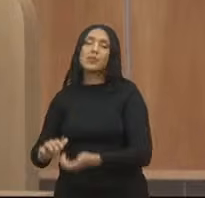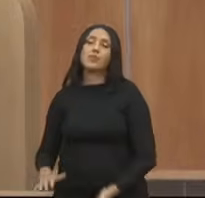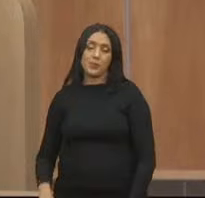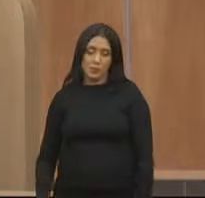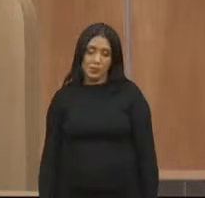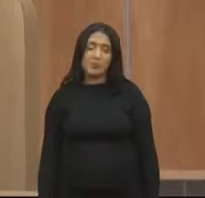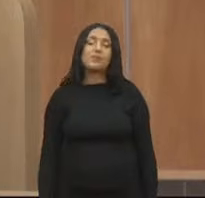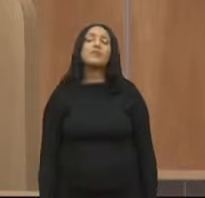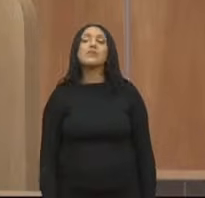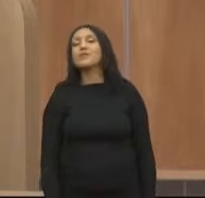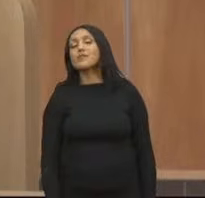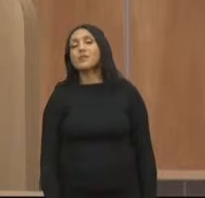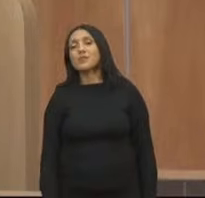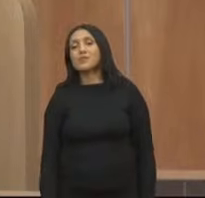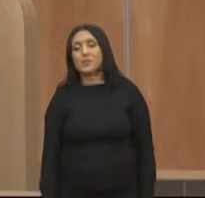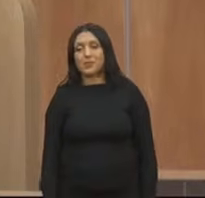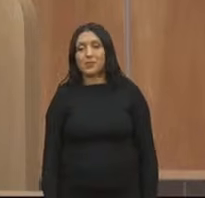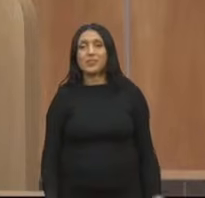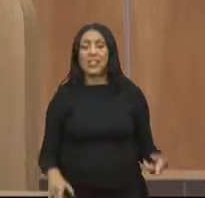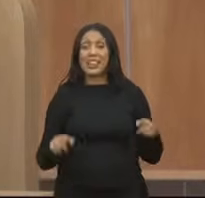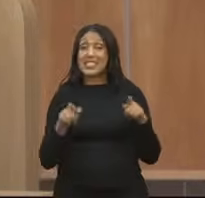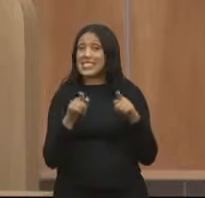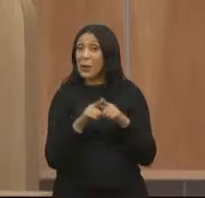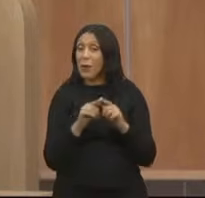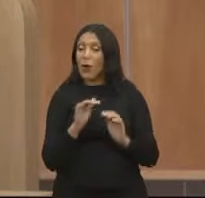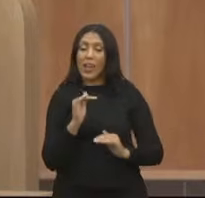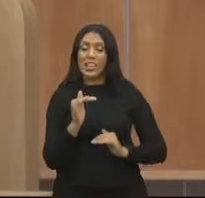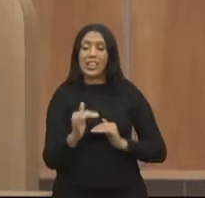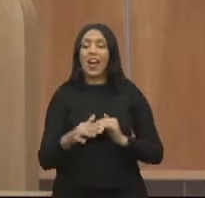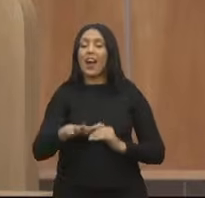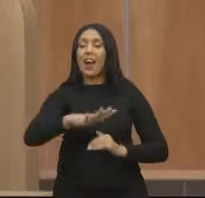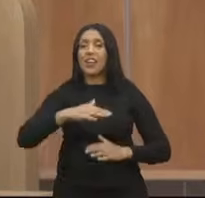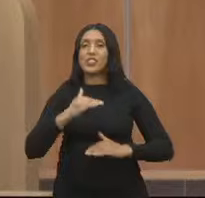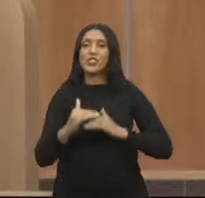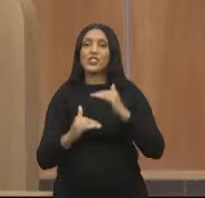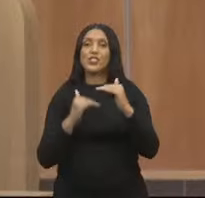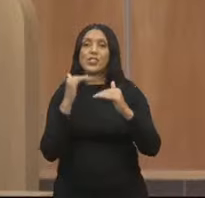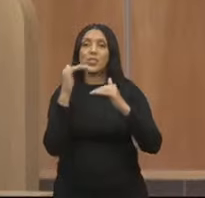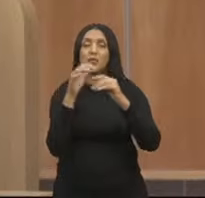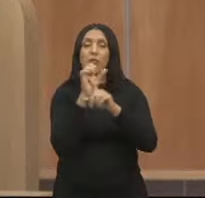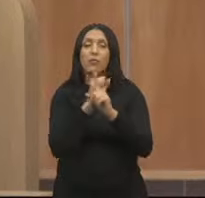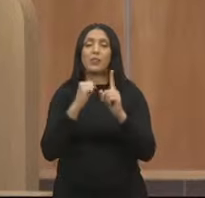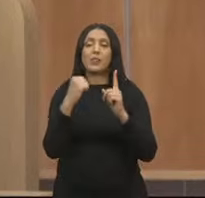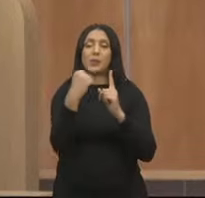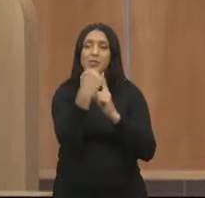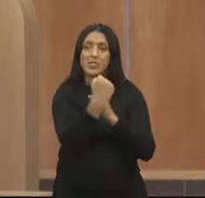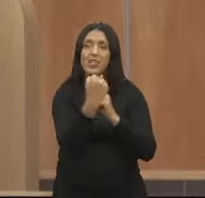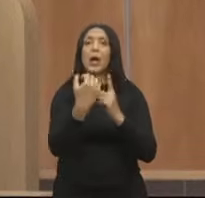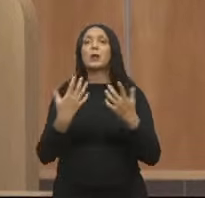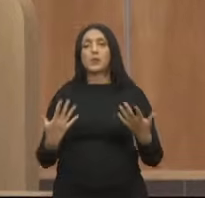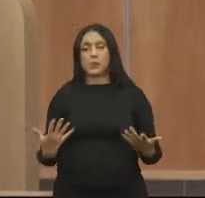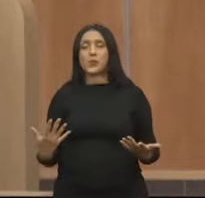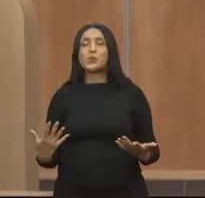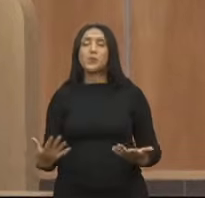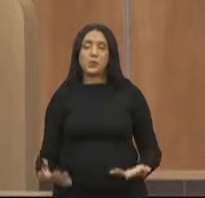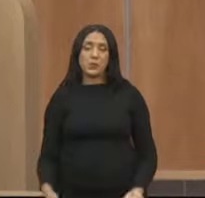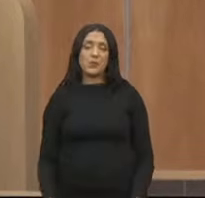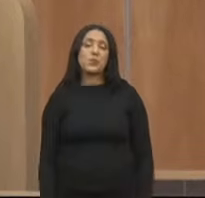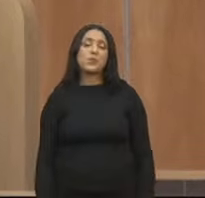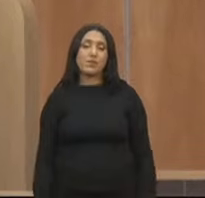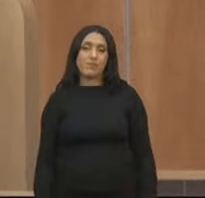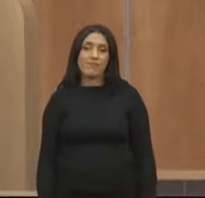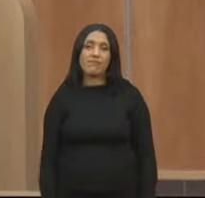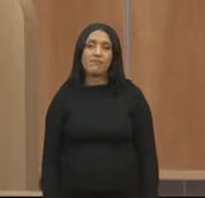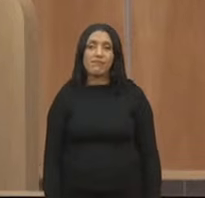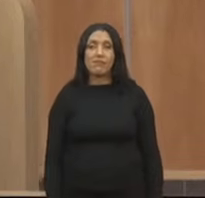conta de algo que eu mesmo já pedi em várias gestões, já fiz documento, que é a